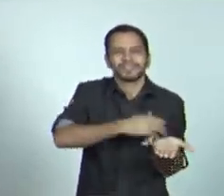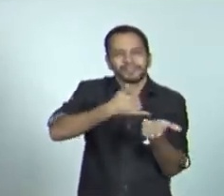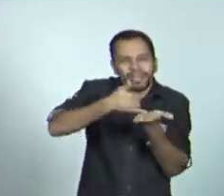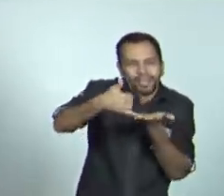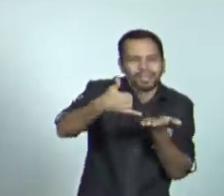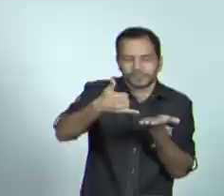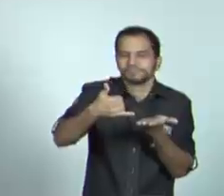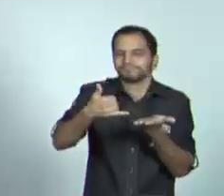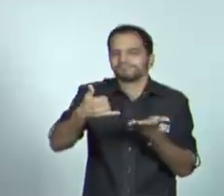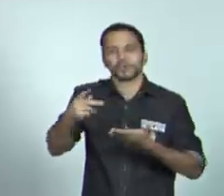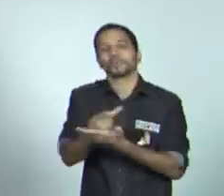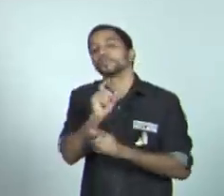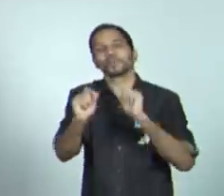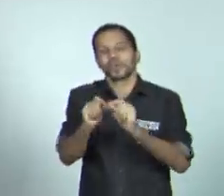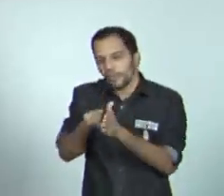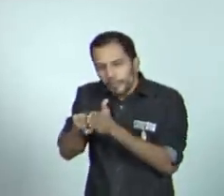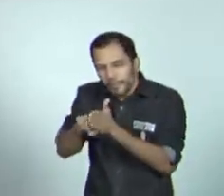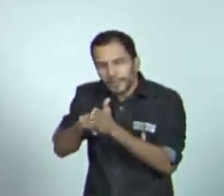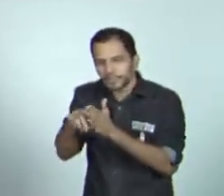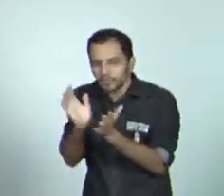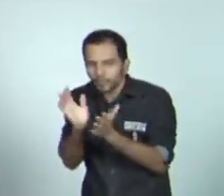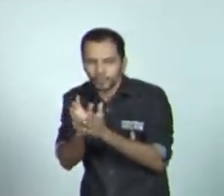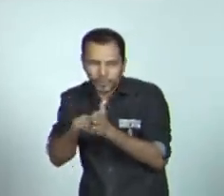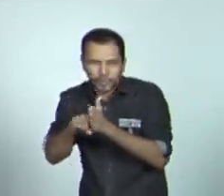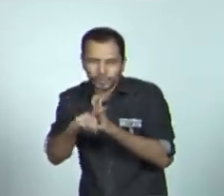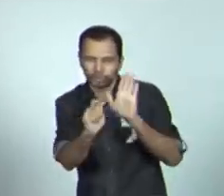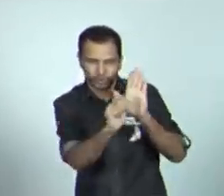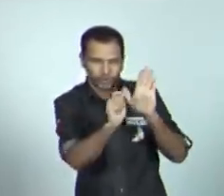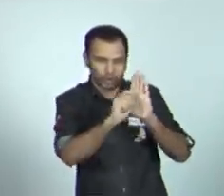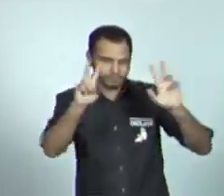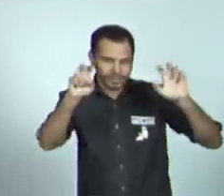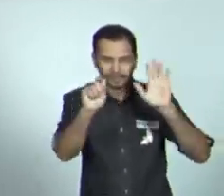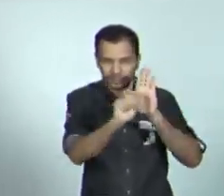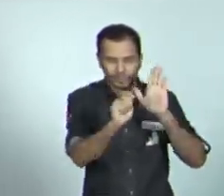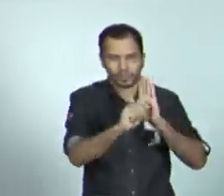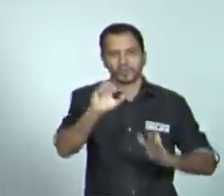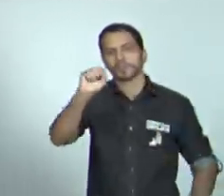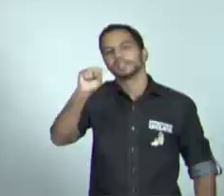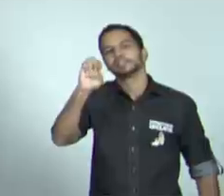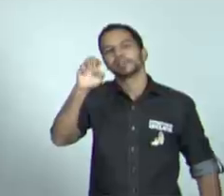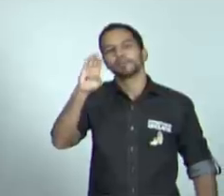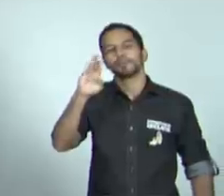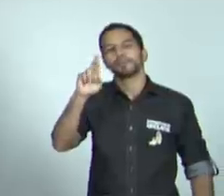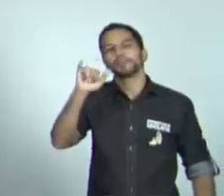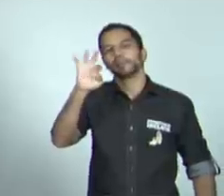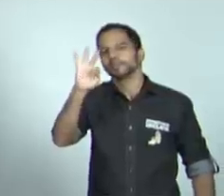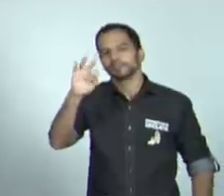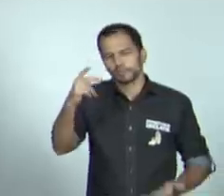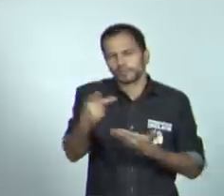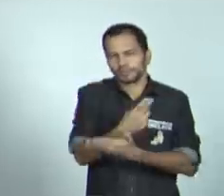pelo centro brasileiro de informações sobre drogas psicotrópicas cebrid alguns anos atrás